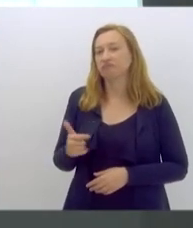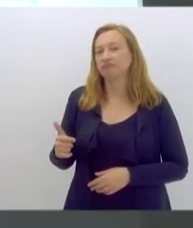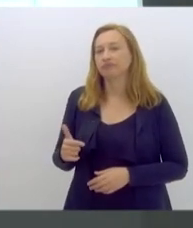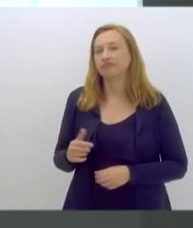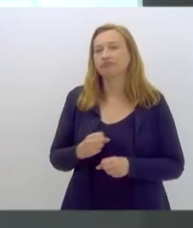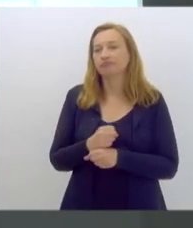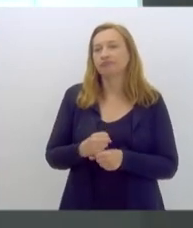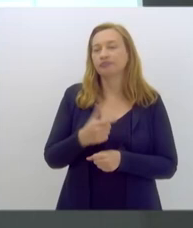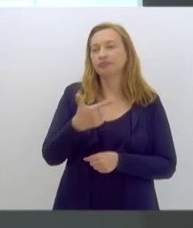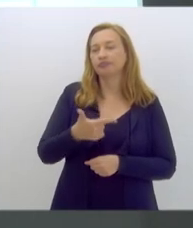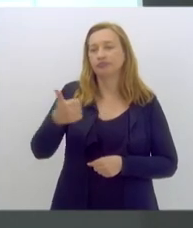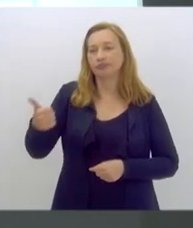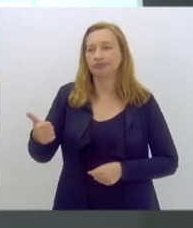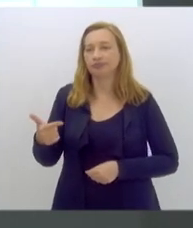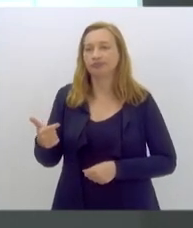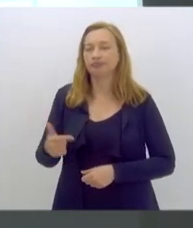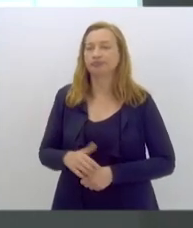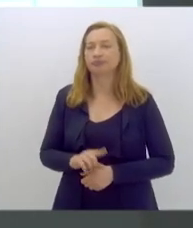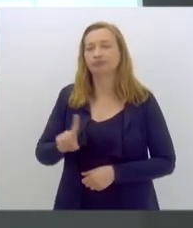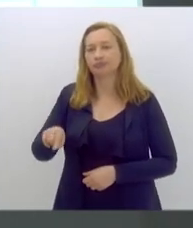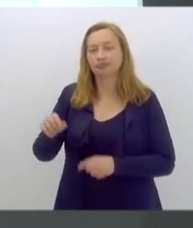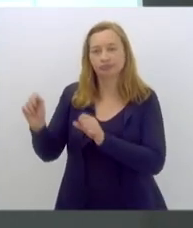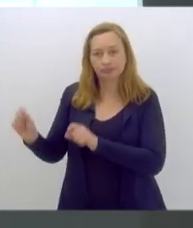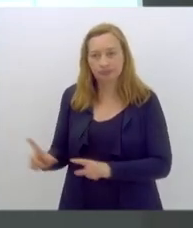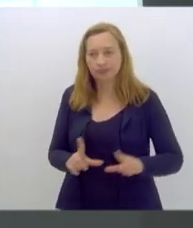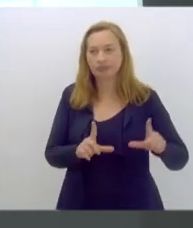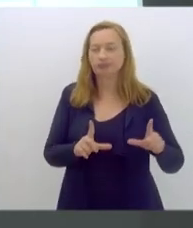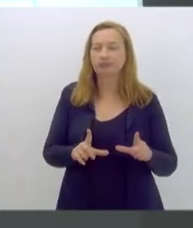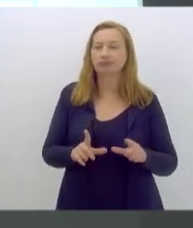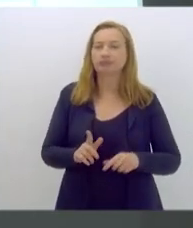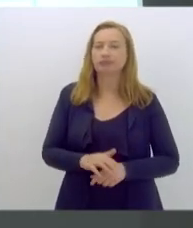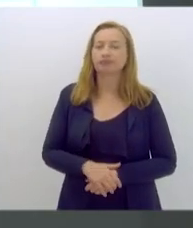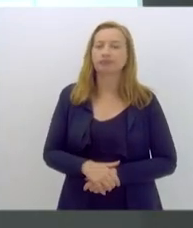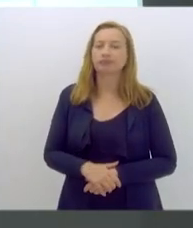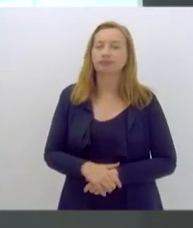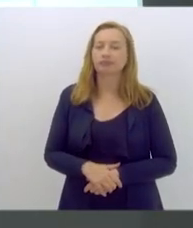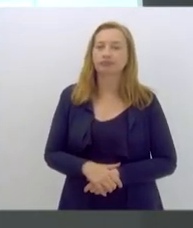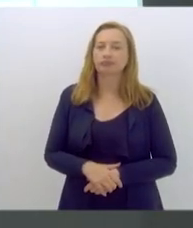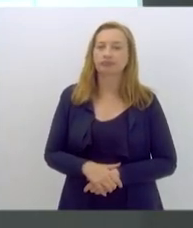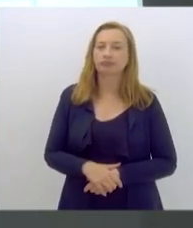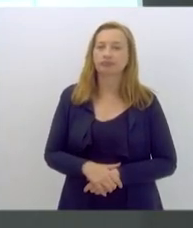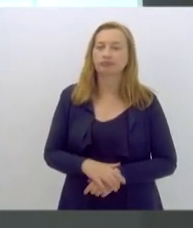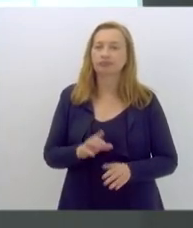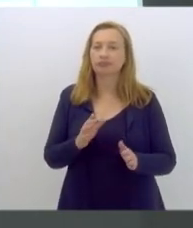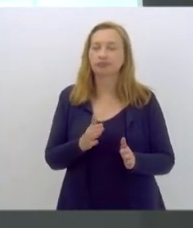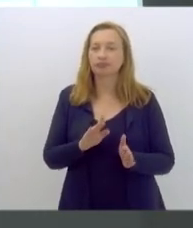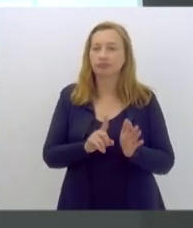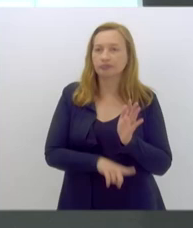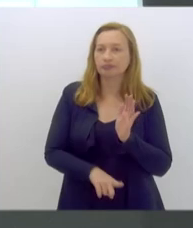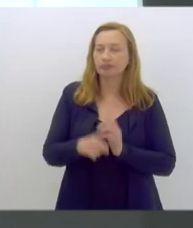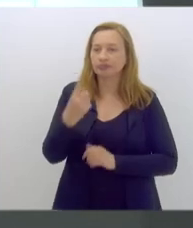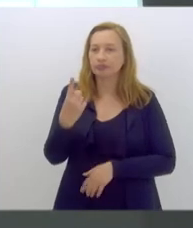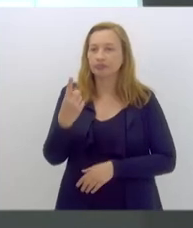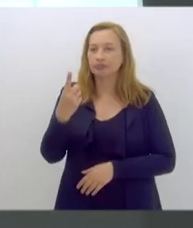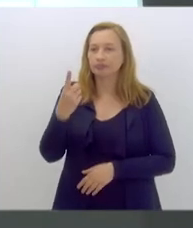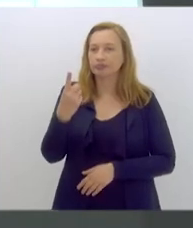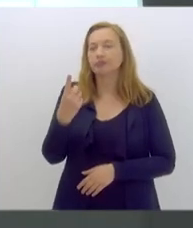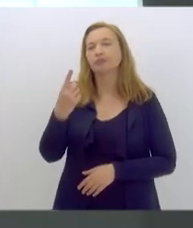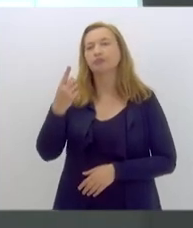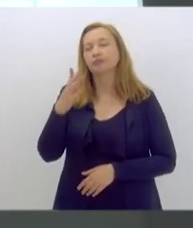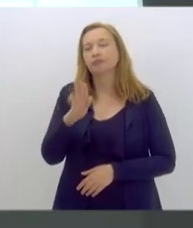2022 no próximo slide a gente vai ter abaixo de um bilhão né gestão